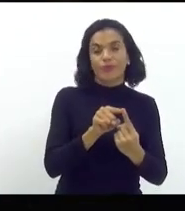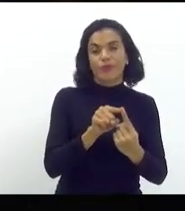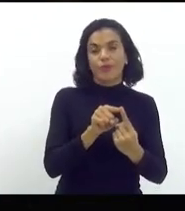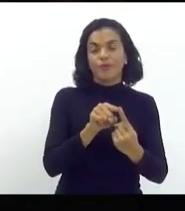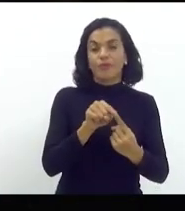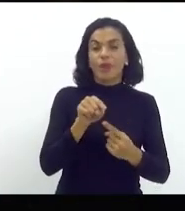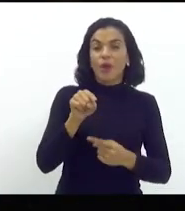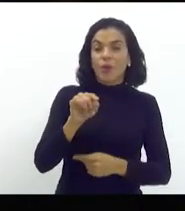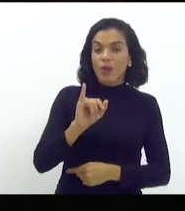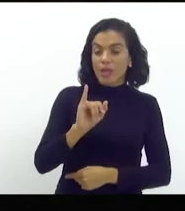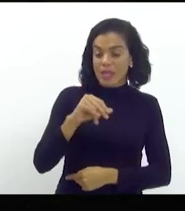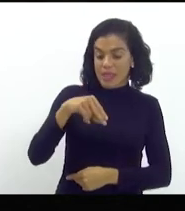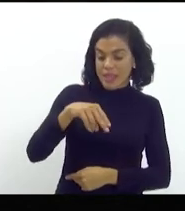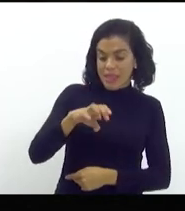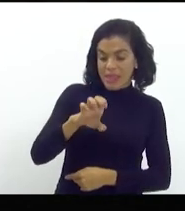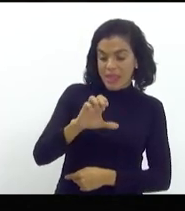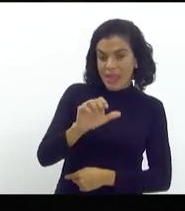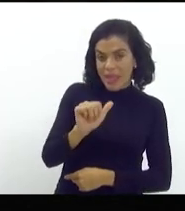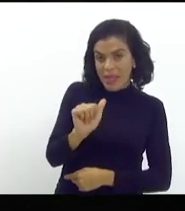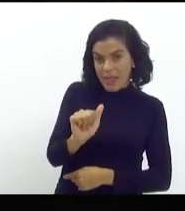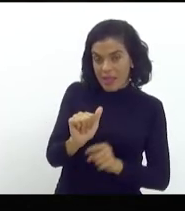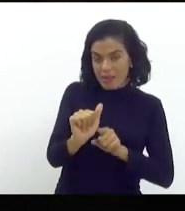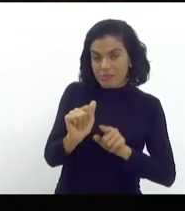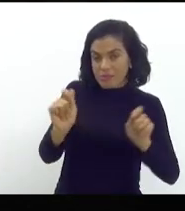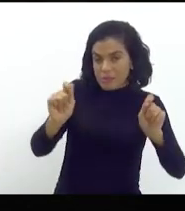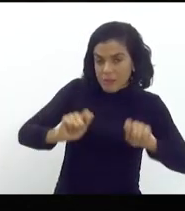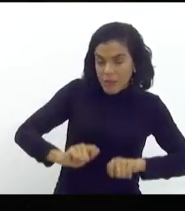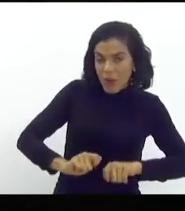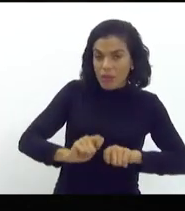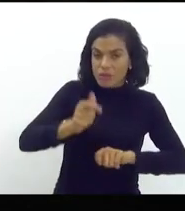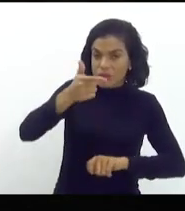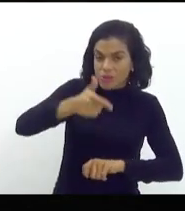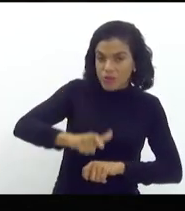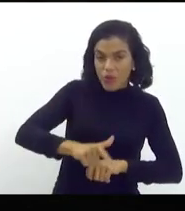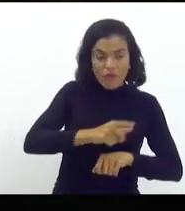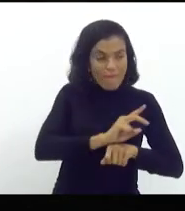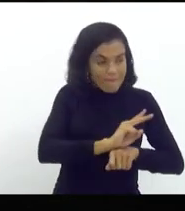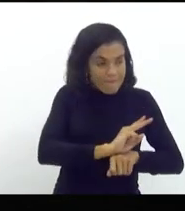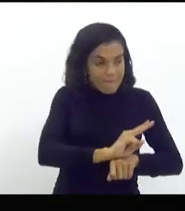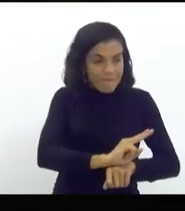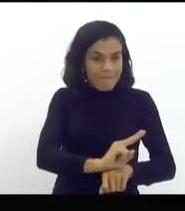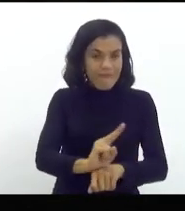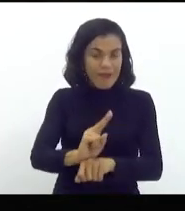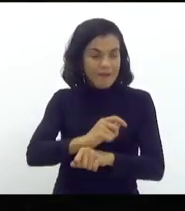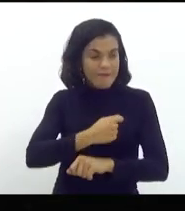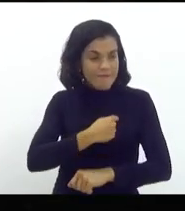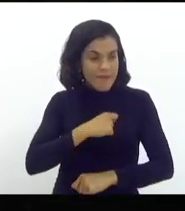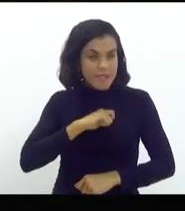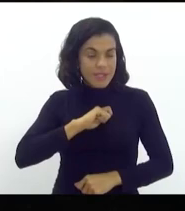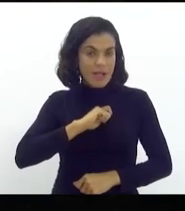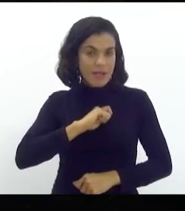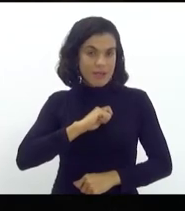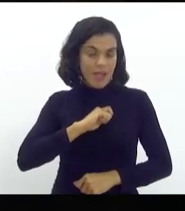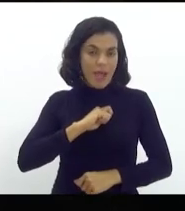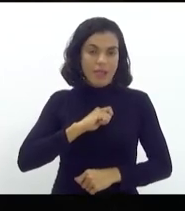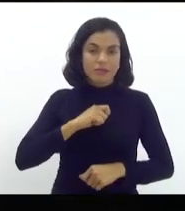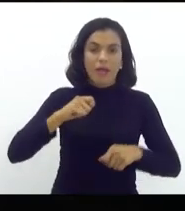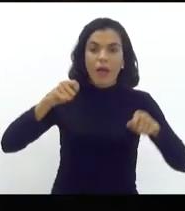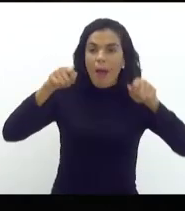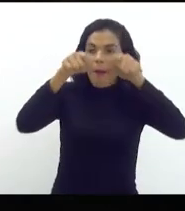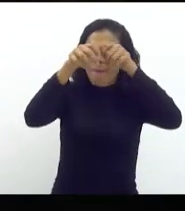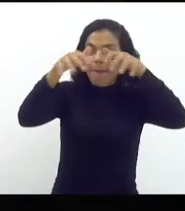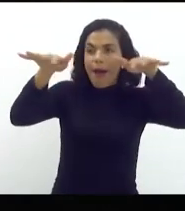o Inea possa voltar a fiscalizar as partículas